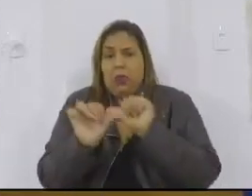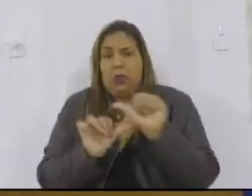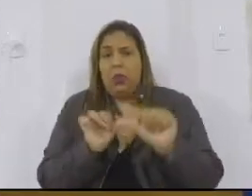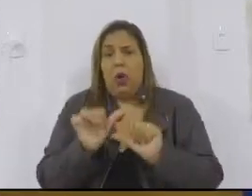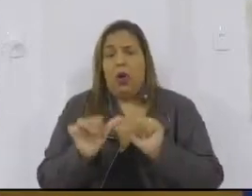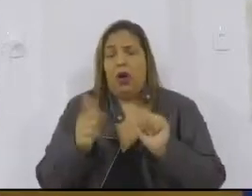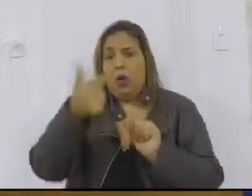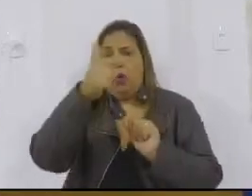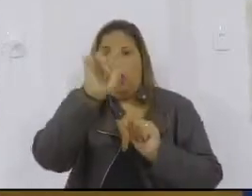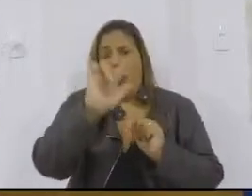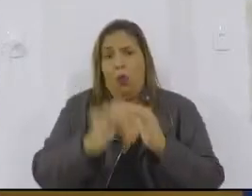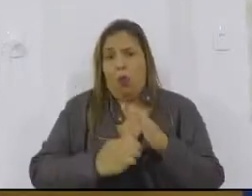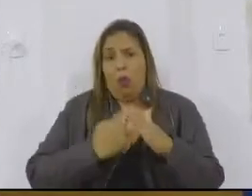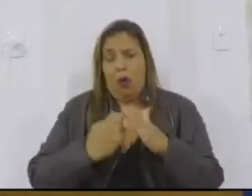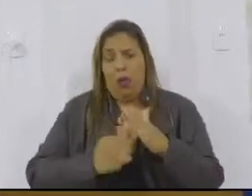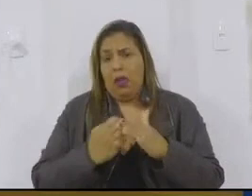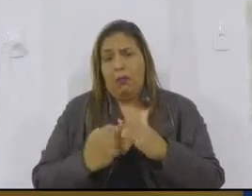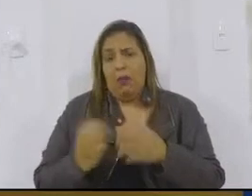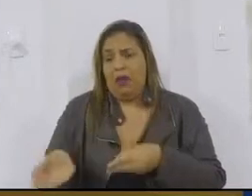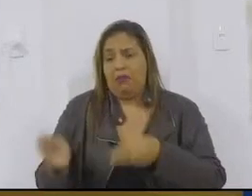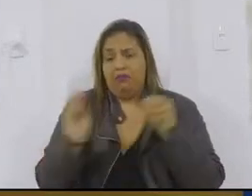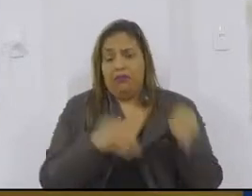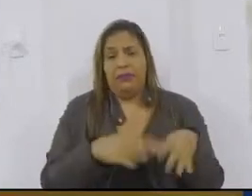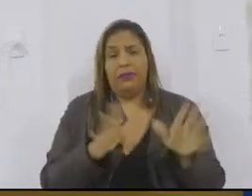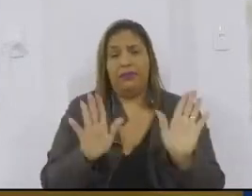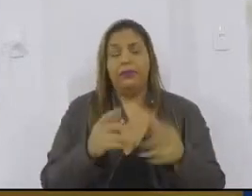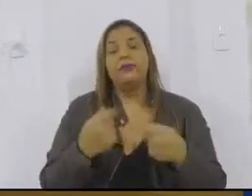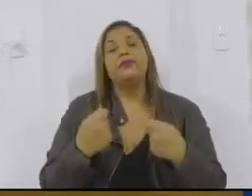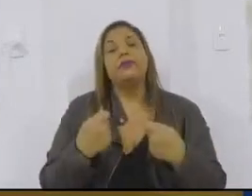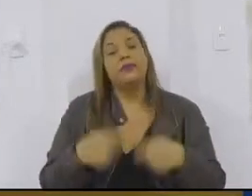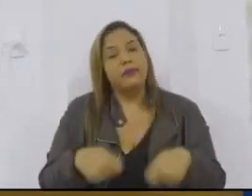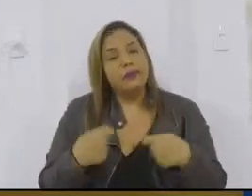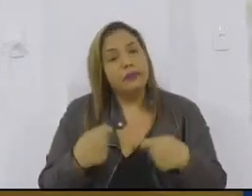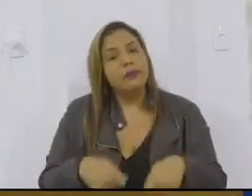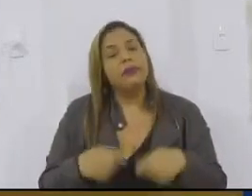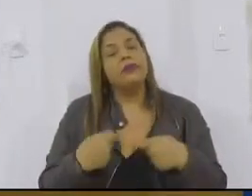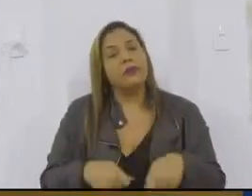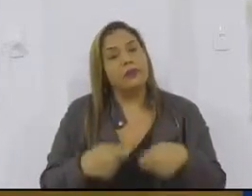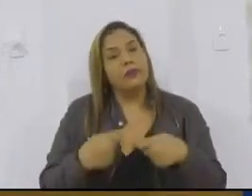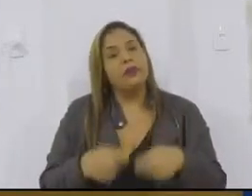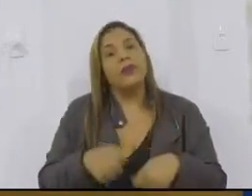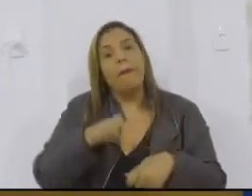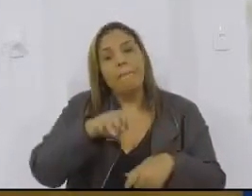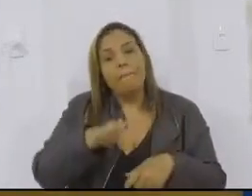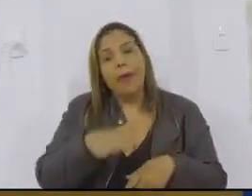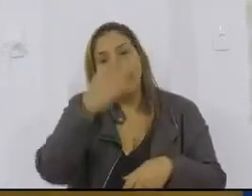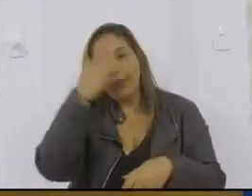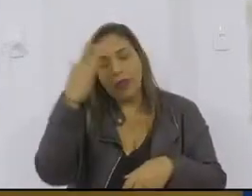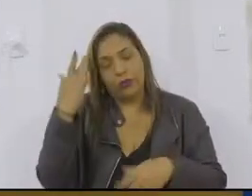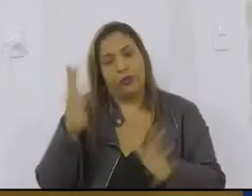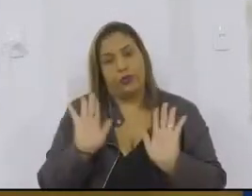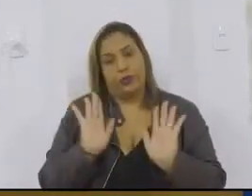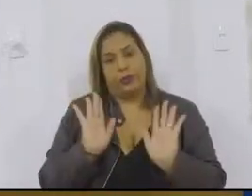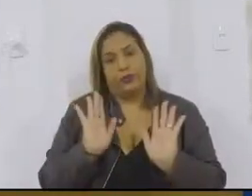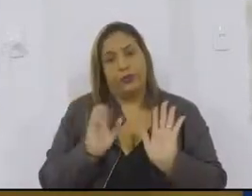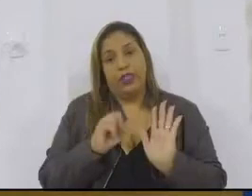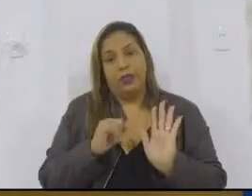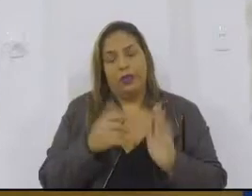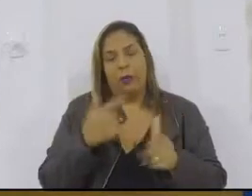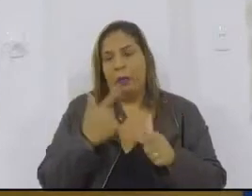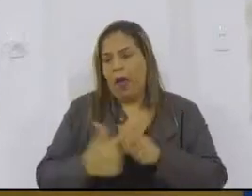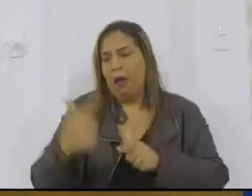empresa, faz outra licitação, o importante é tratar bem do povo. Não está sendo feito, ela não está satisfeita com o que está